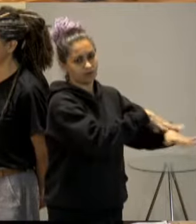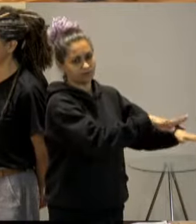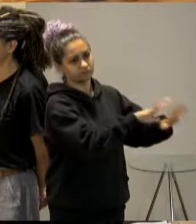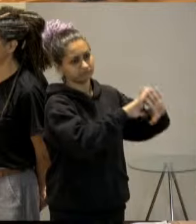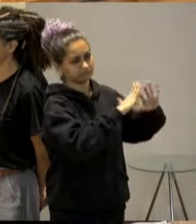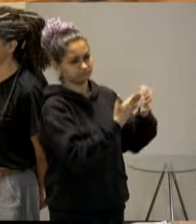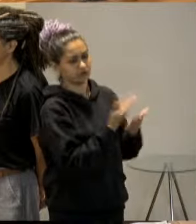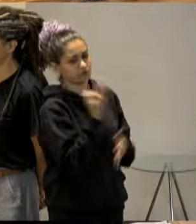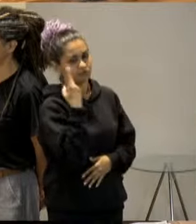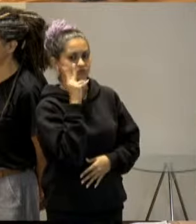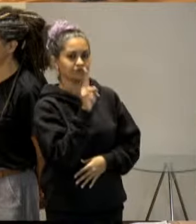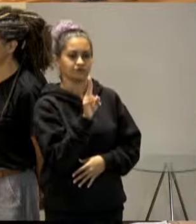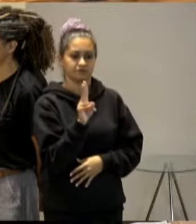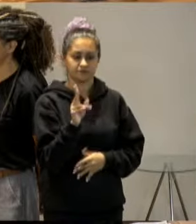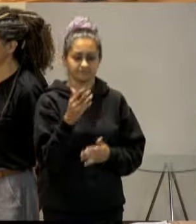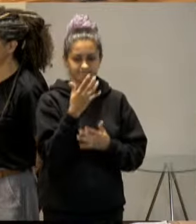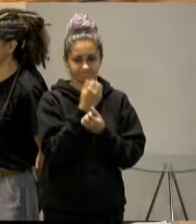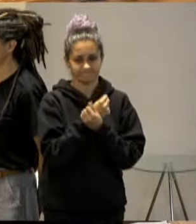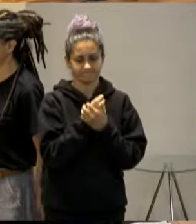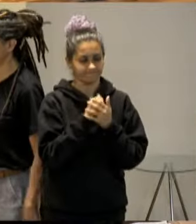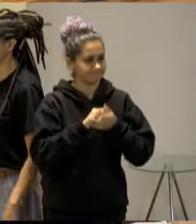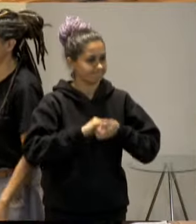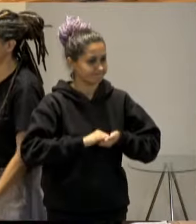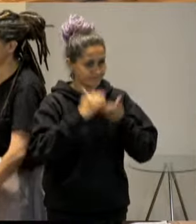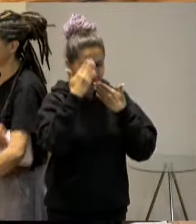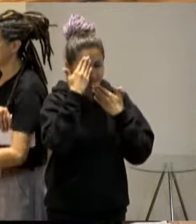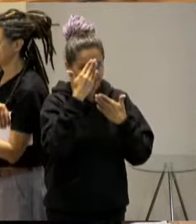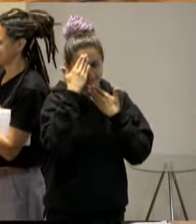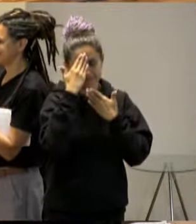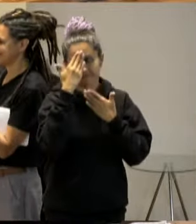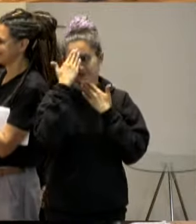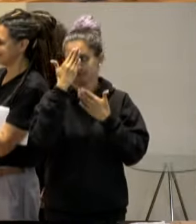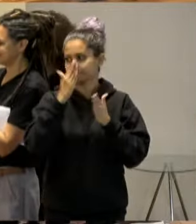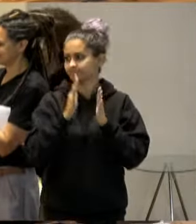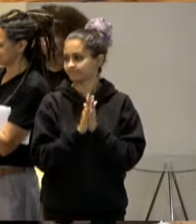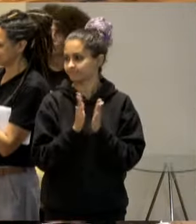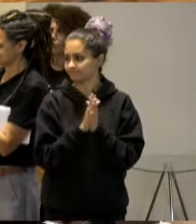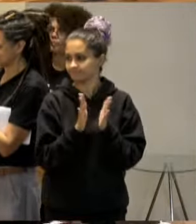nesses dois dias aqui. Gratidão, gratidão e gratidão.